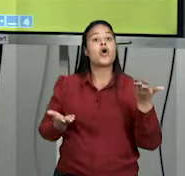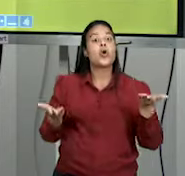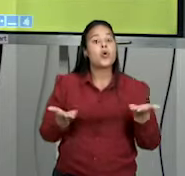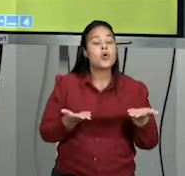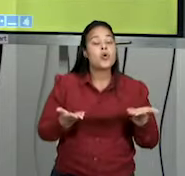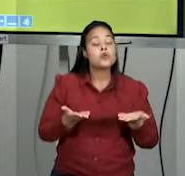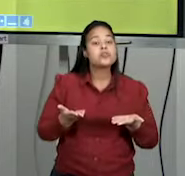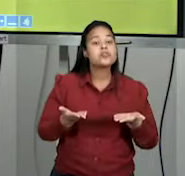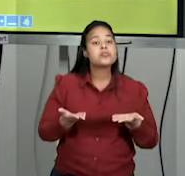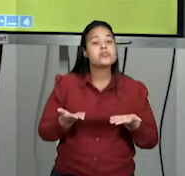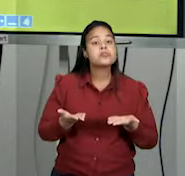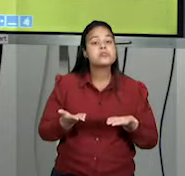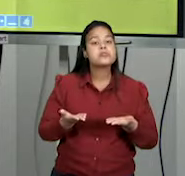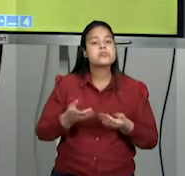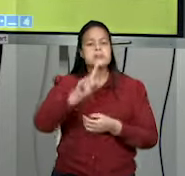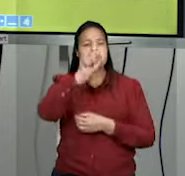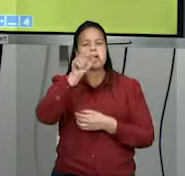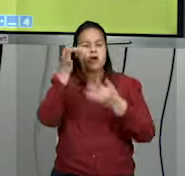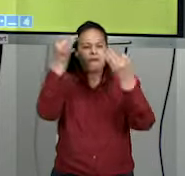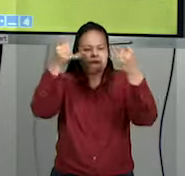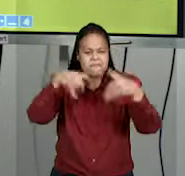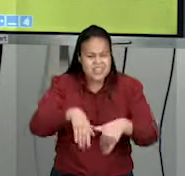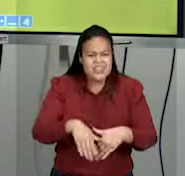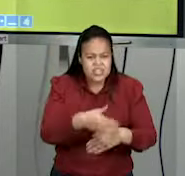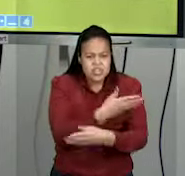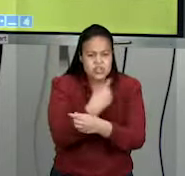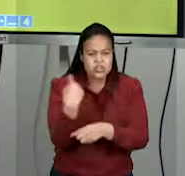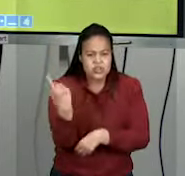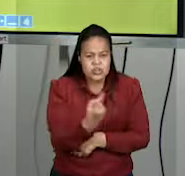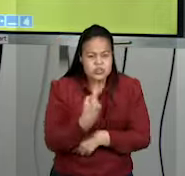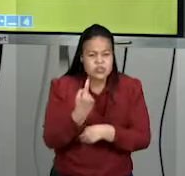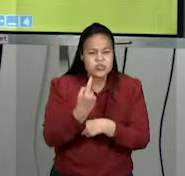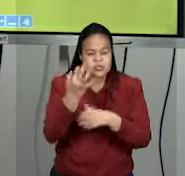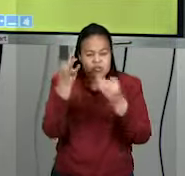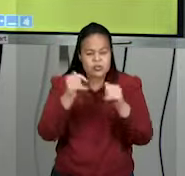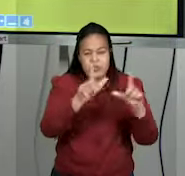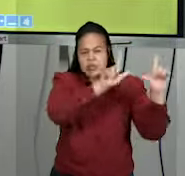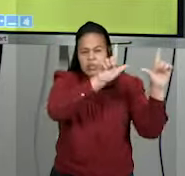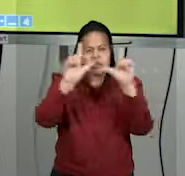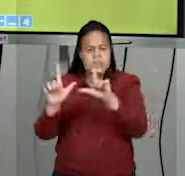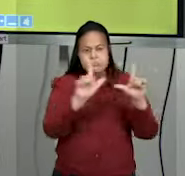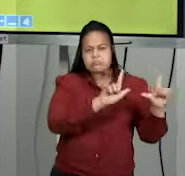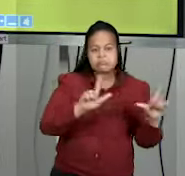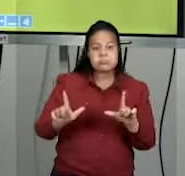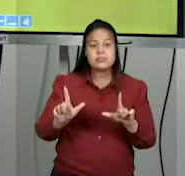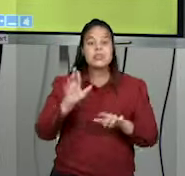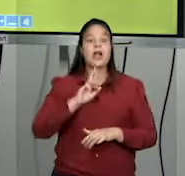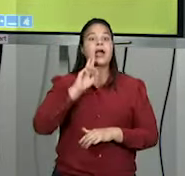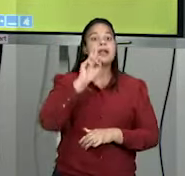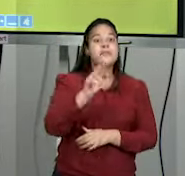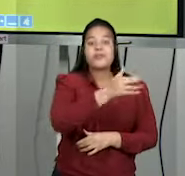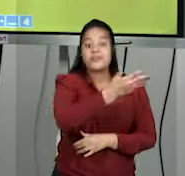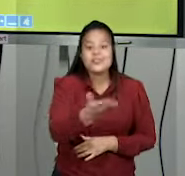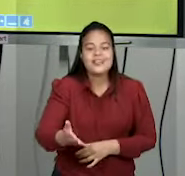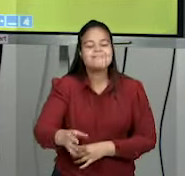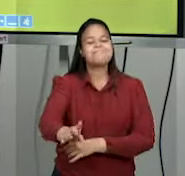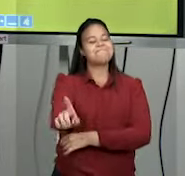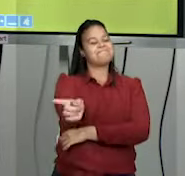E aí? Esse é o fim da historinha? É o fim do quadrinho? E a minha resposta para você é que